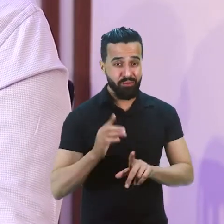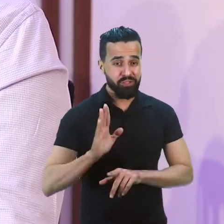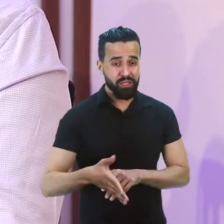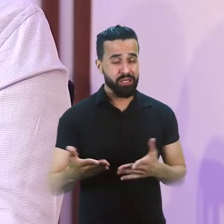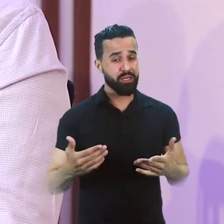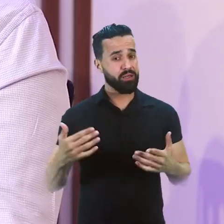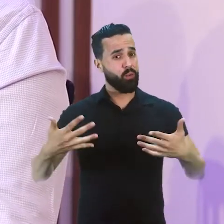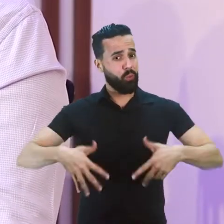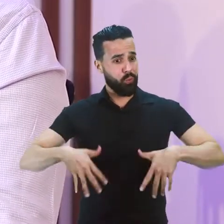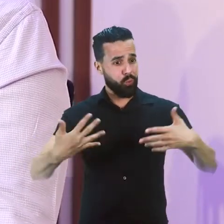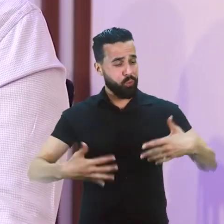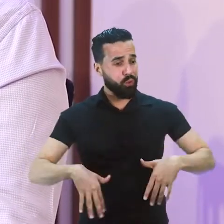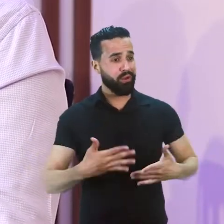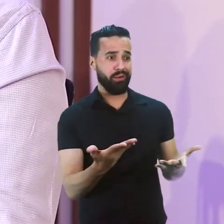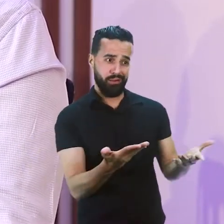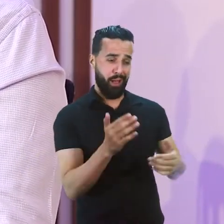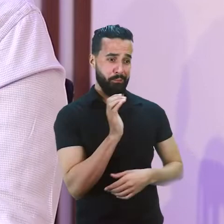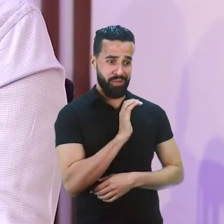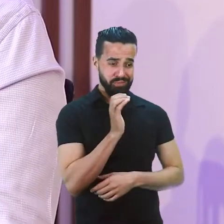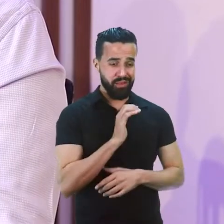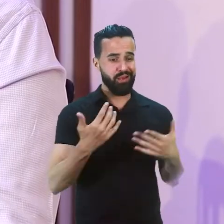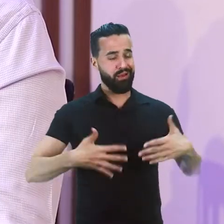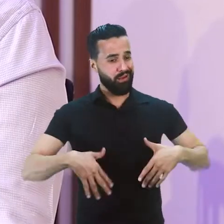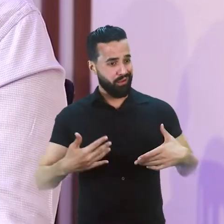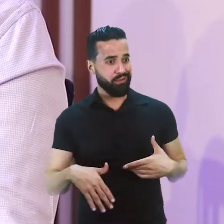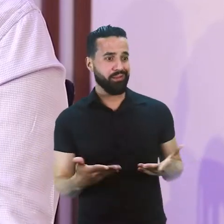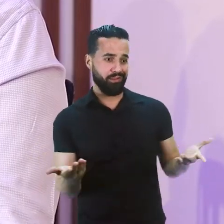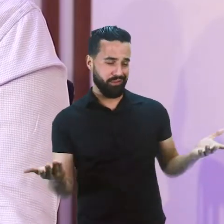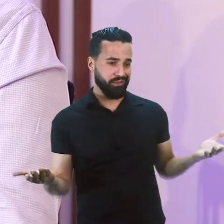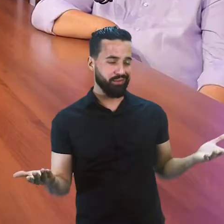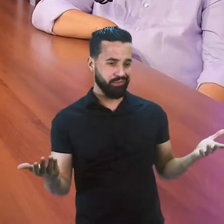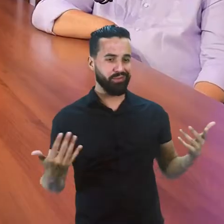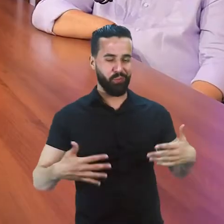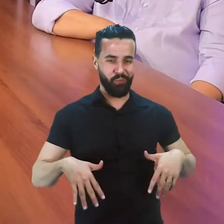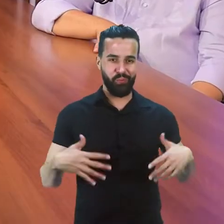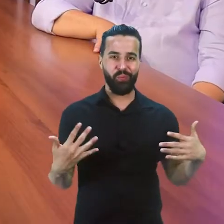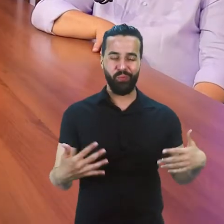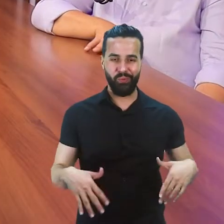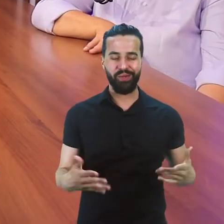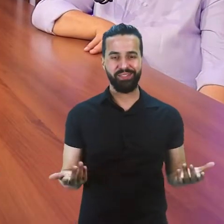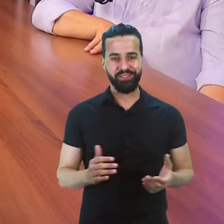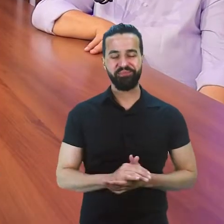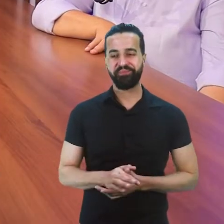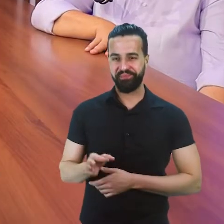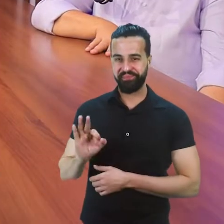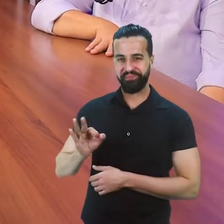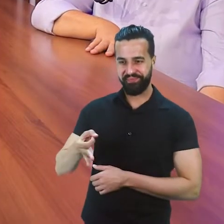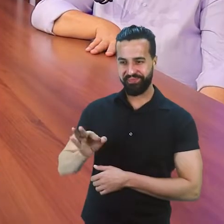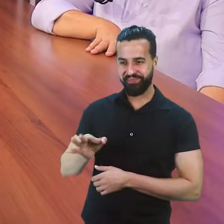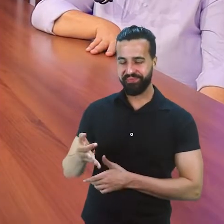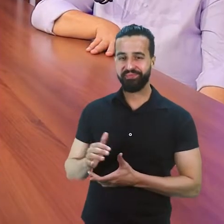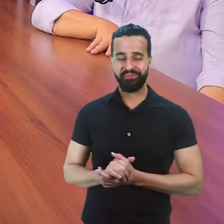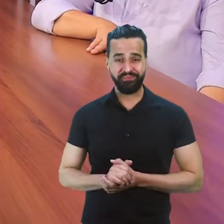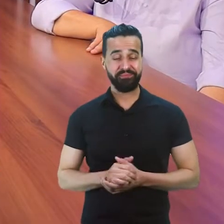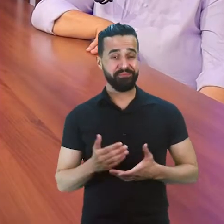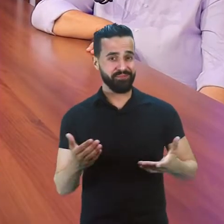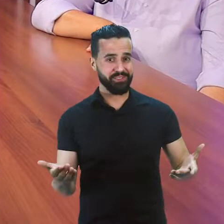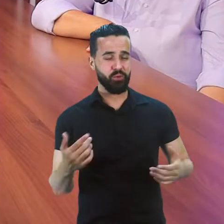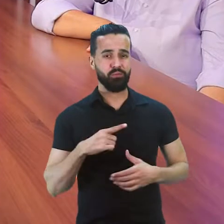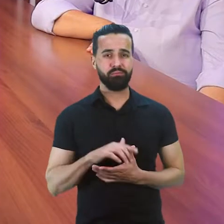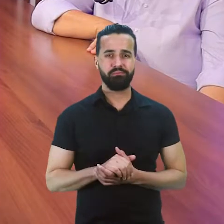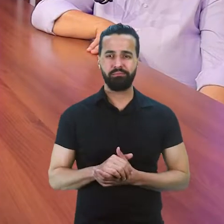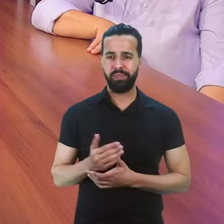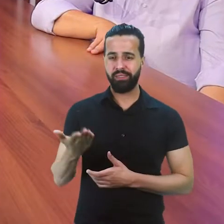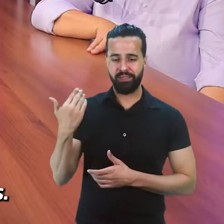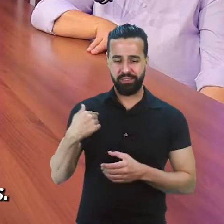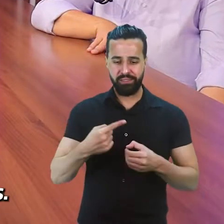no imprensado, hein, cara? Rapaz, e assim, e toda aquela criação que eu tive no interior, com